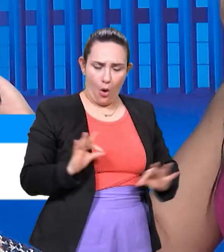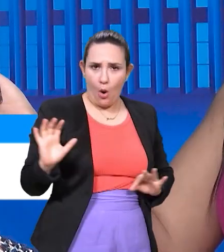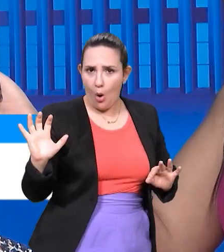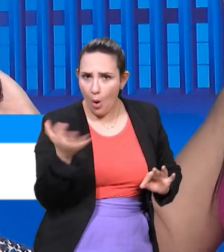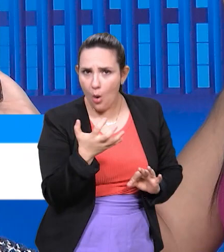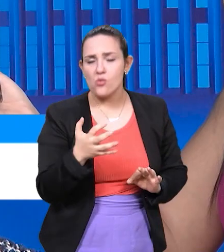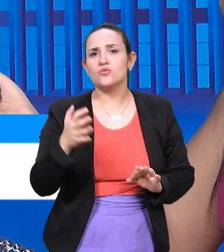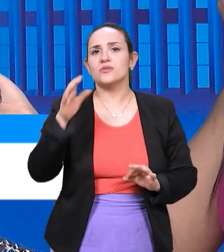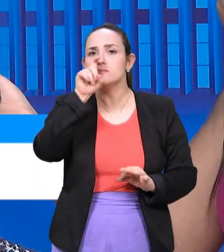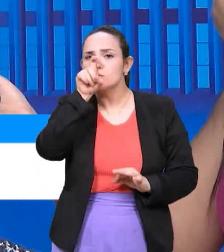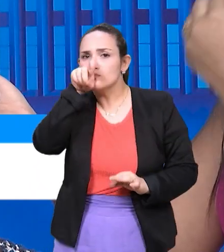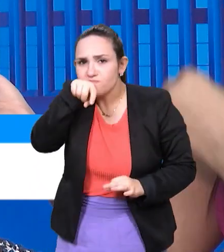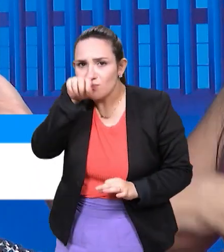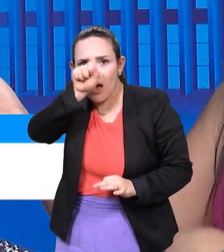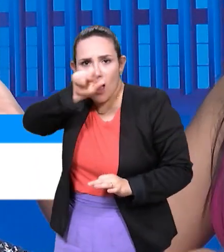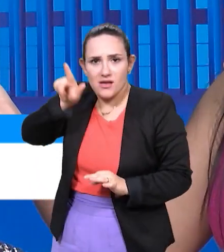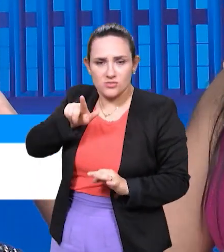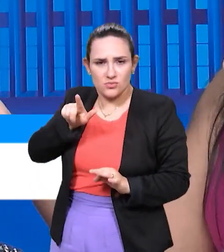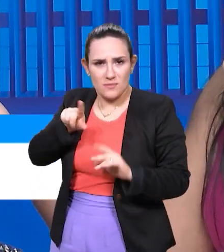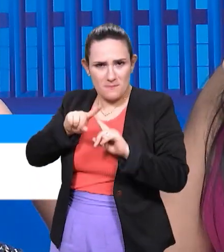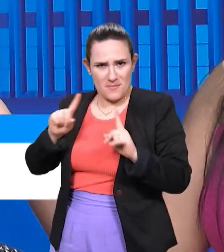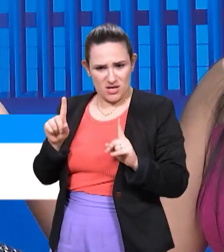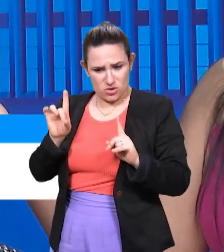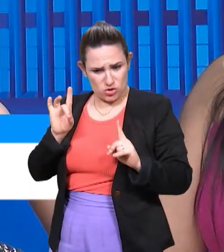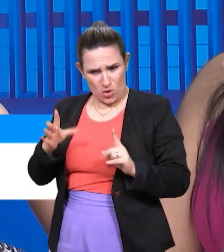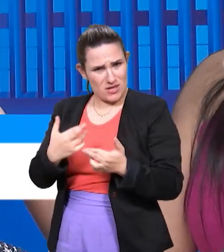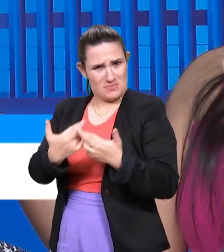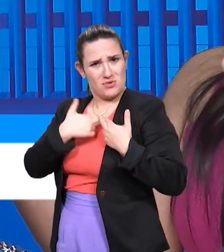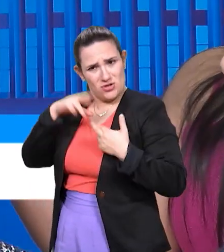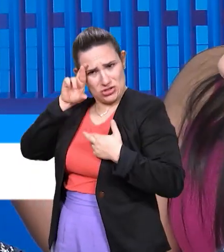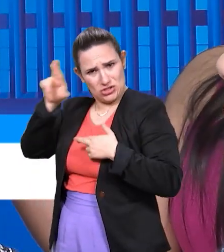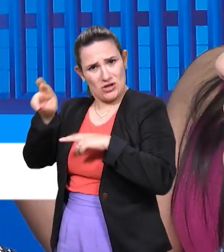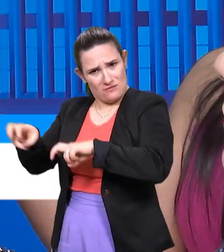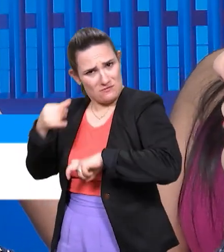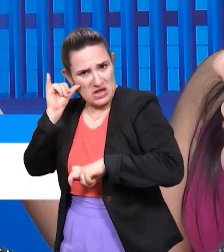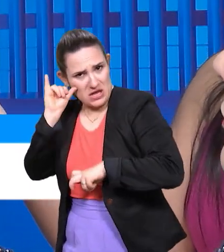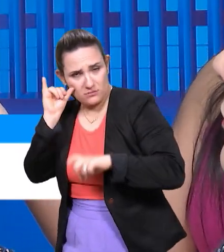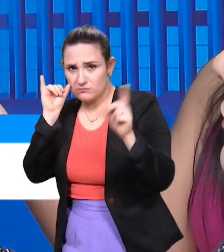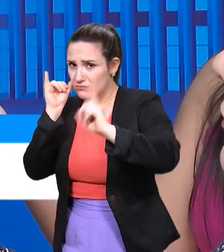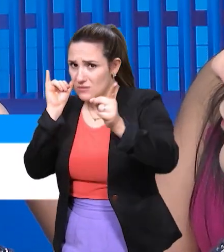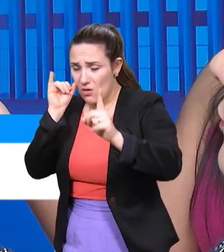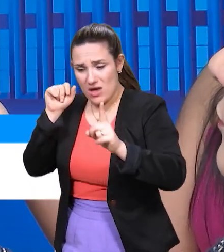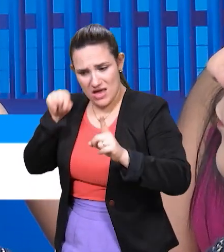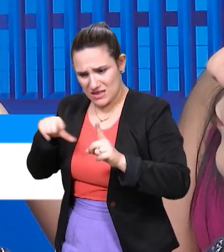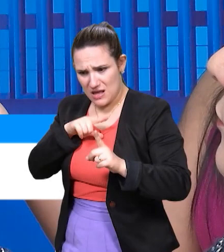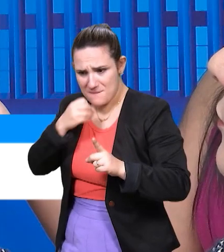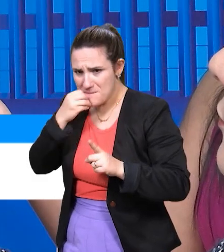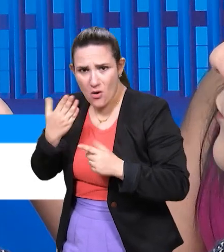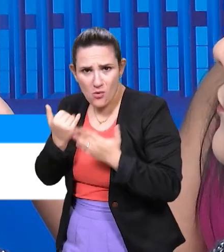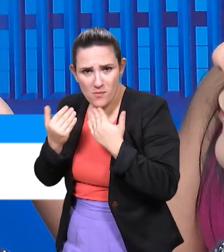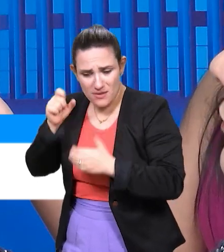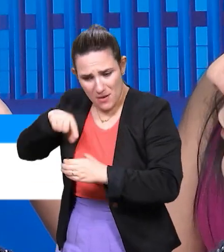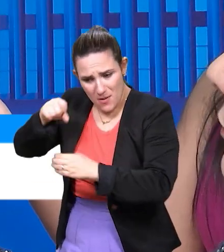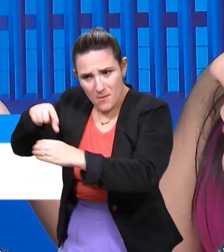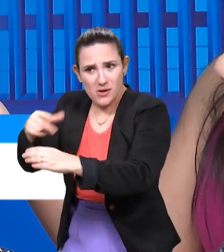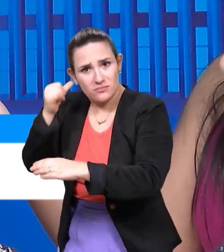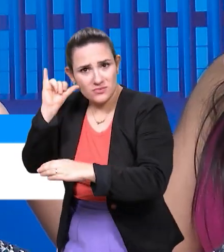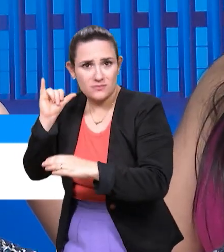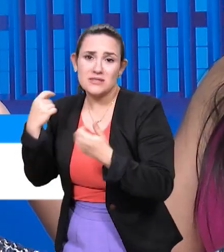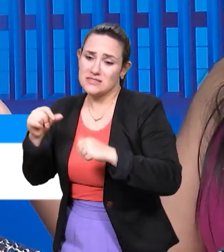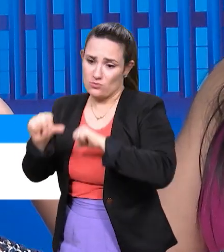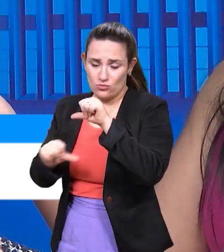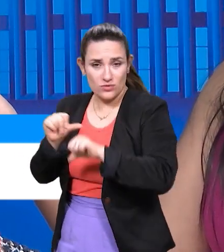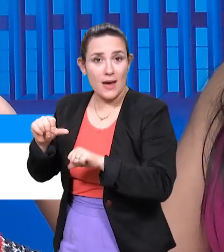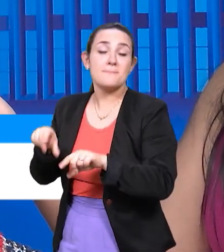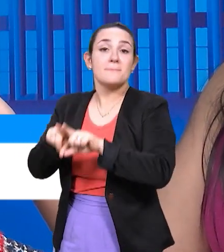azuis, não é justo que essa conta fique somente no fazendeiro, que tem um alto custo de produção, à medida que ele não pode